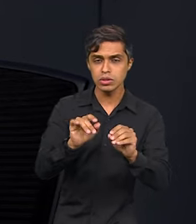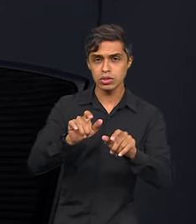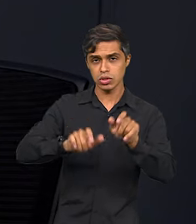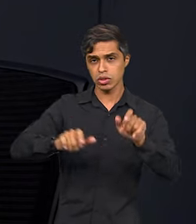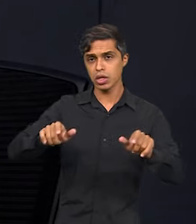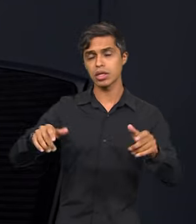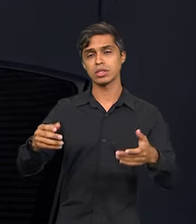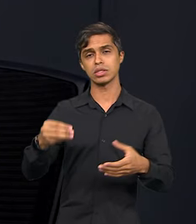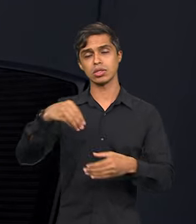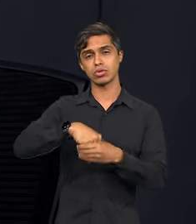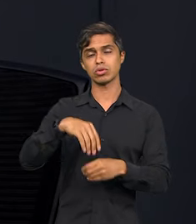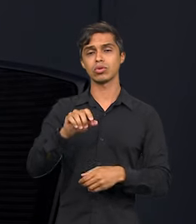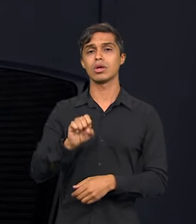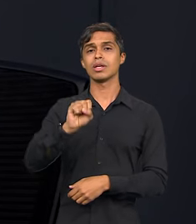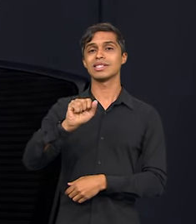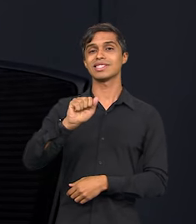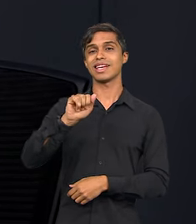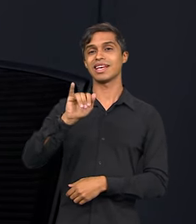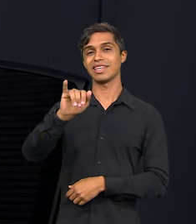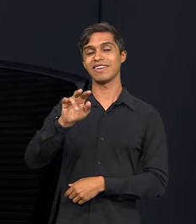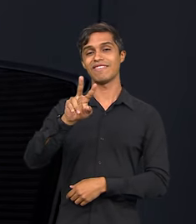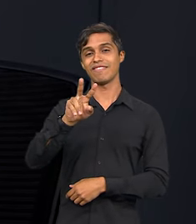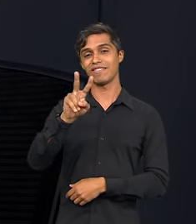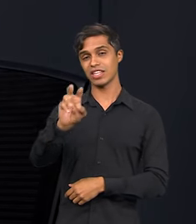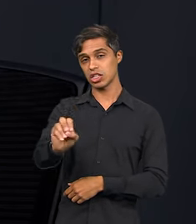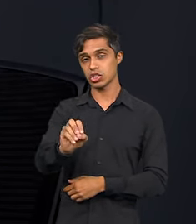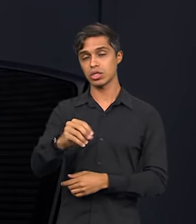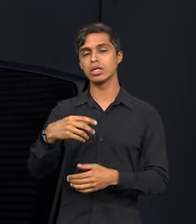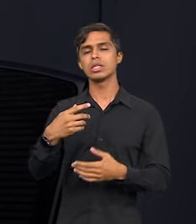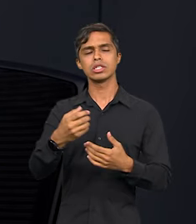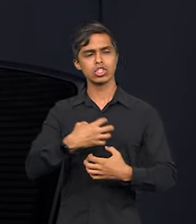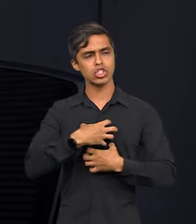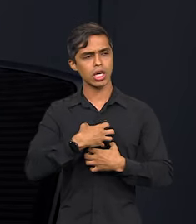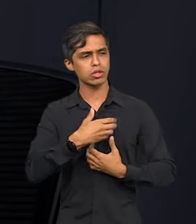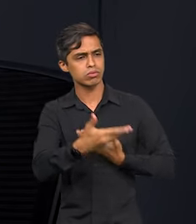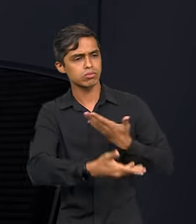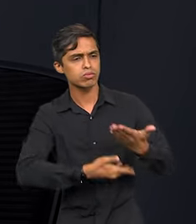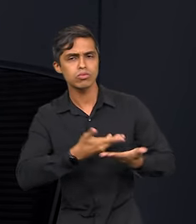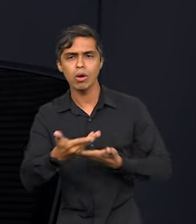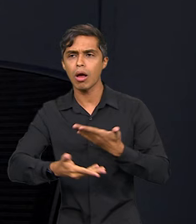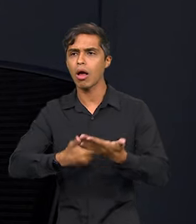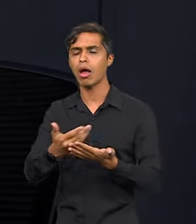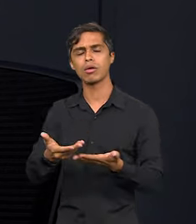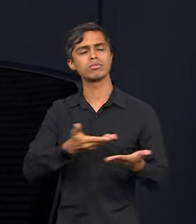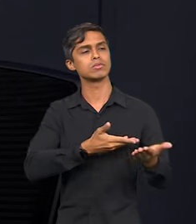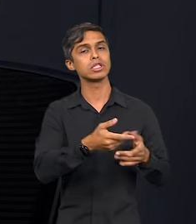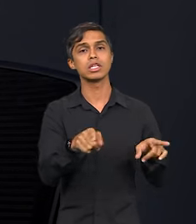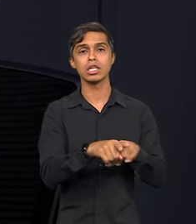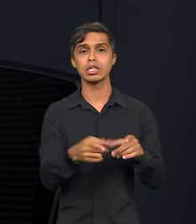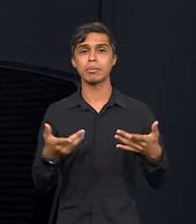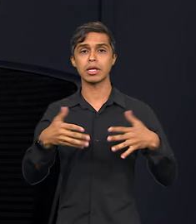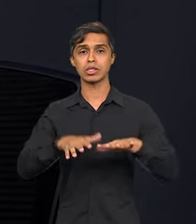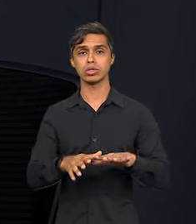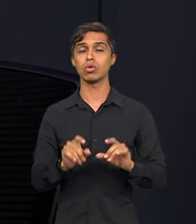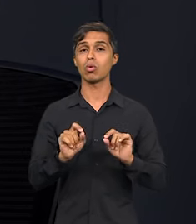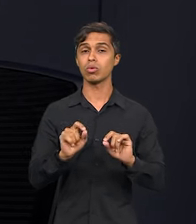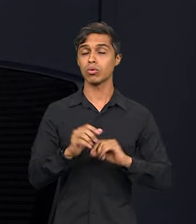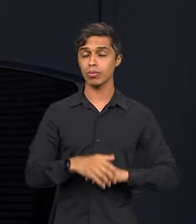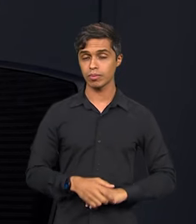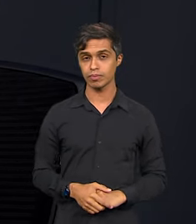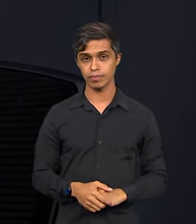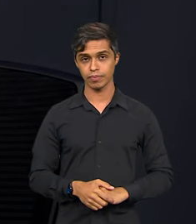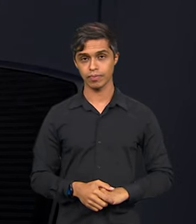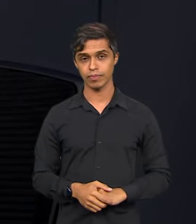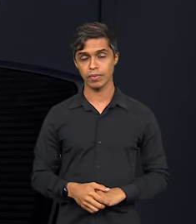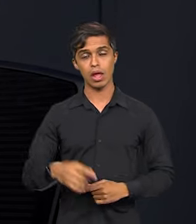no âmbito do sa20 eh foi construída também de forma inclusiva e colaborativa é que eh o